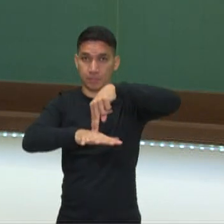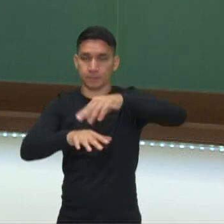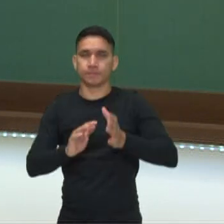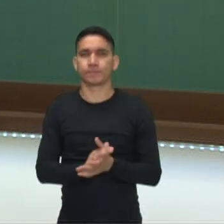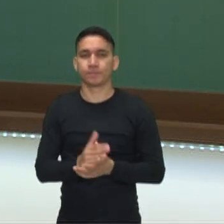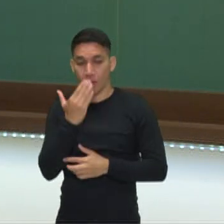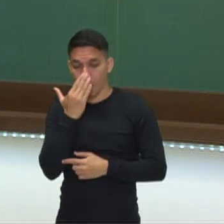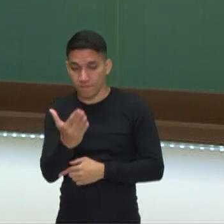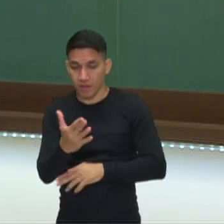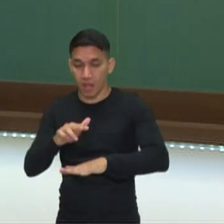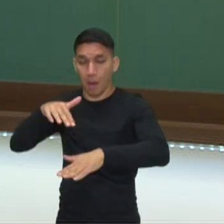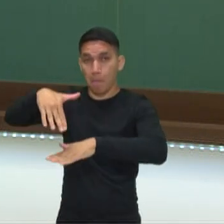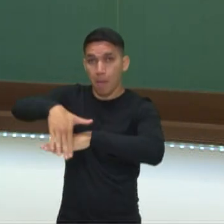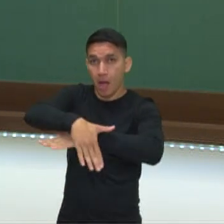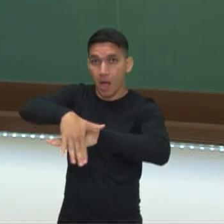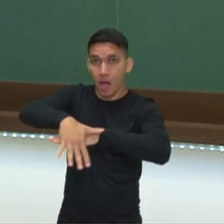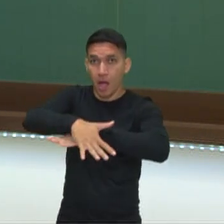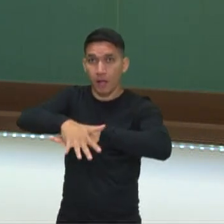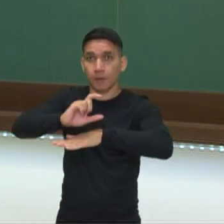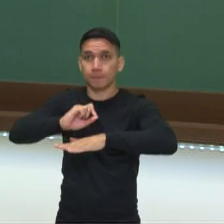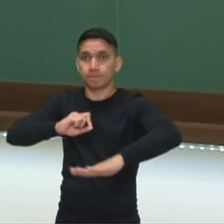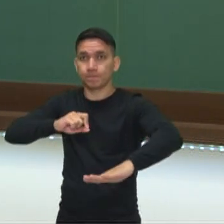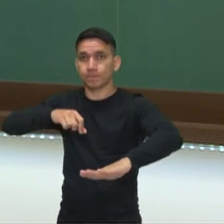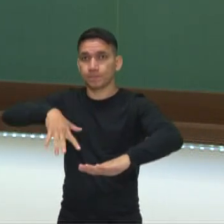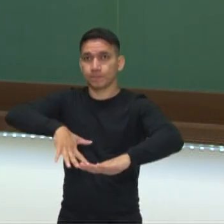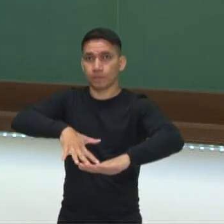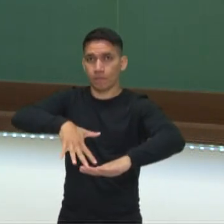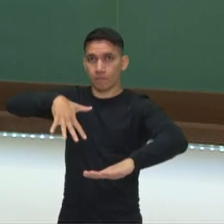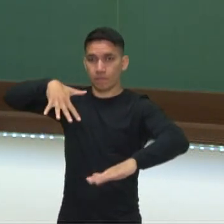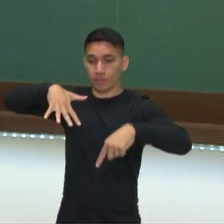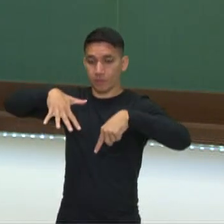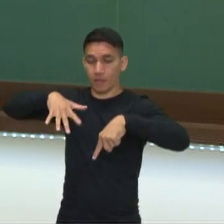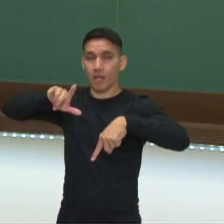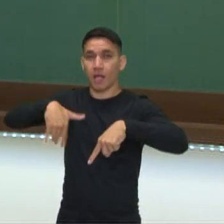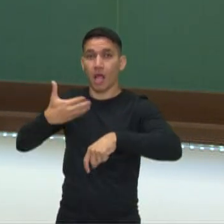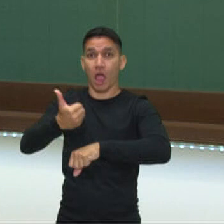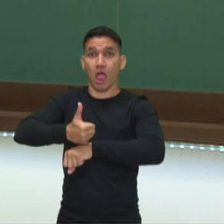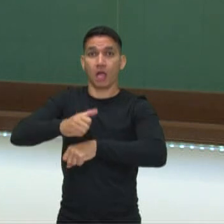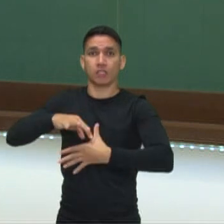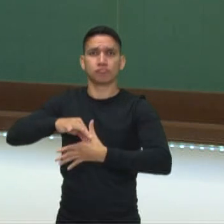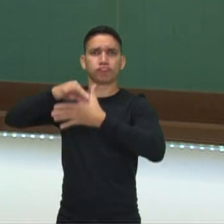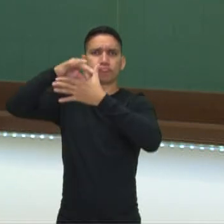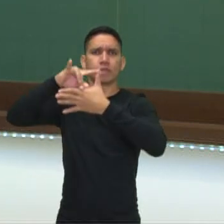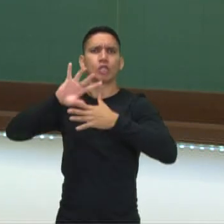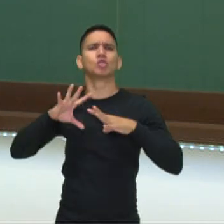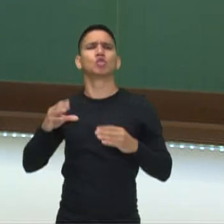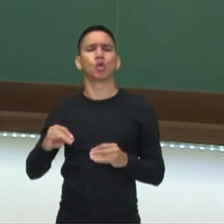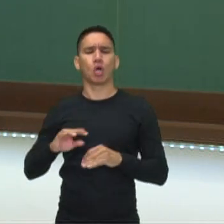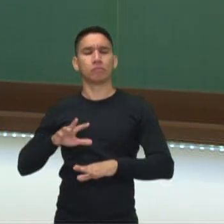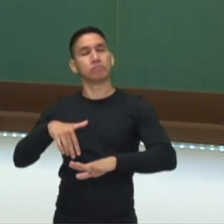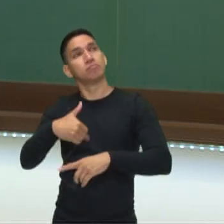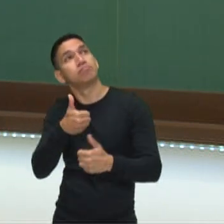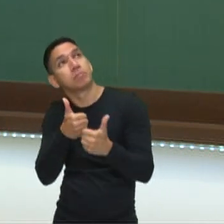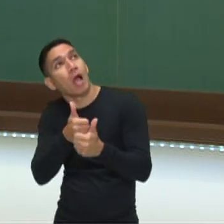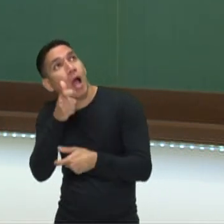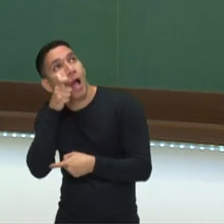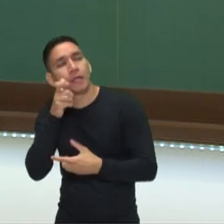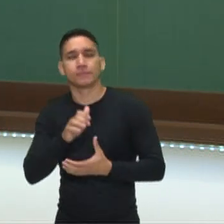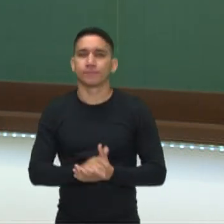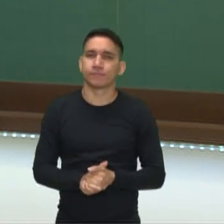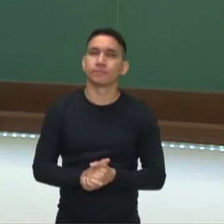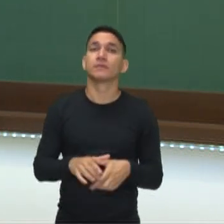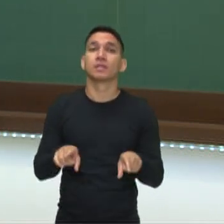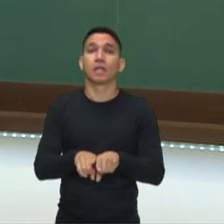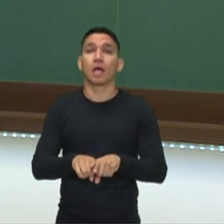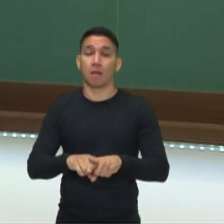frente, a parte de baixo da cávea, exatamente a parte onde ficava a elite romana, onde eram os senadores, políticos, todas as pessoas ficavam bem naquela parte ali. E nós temos o